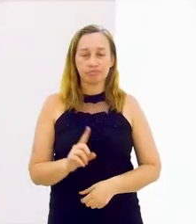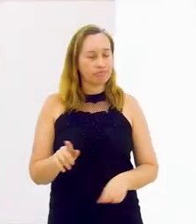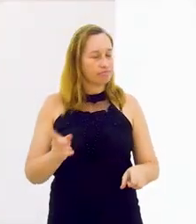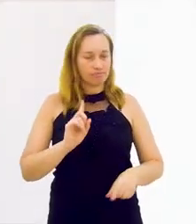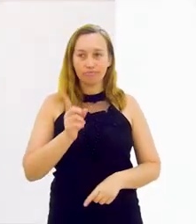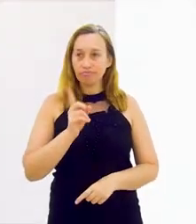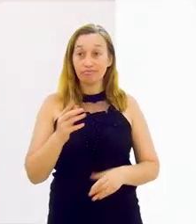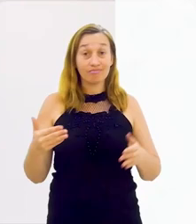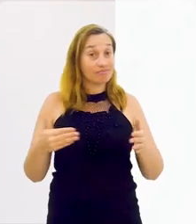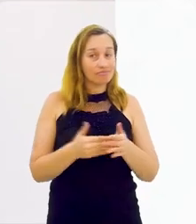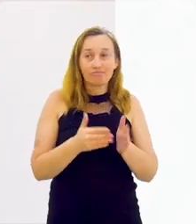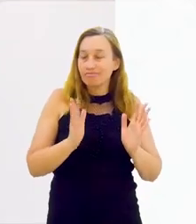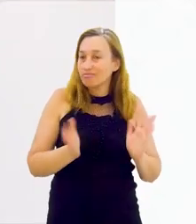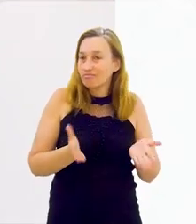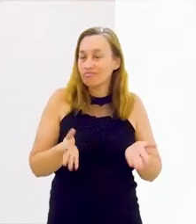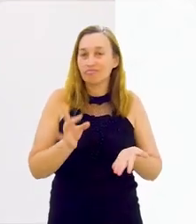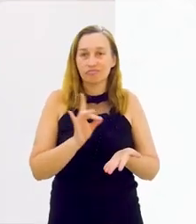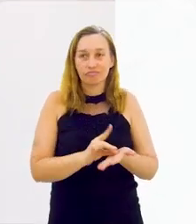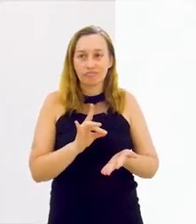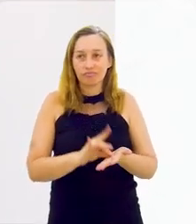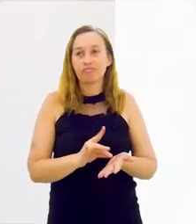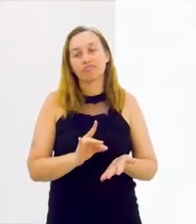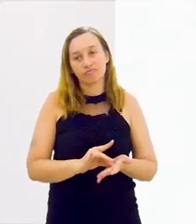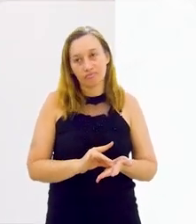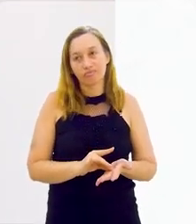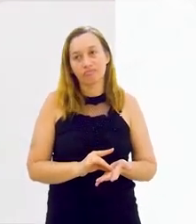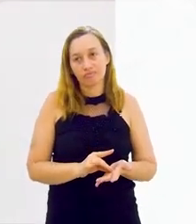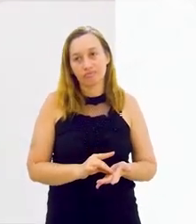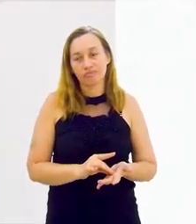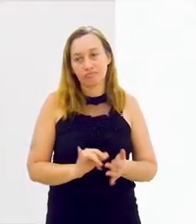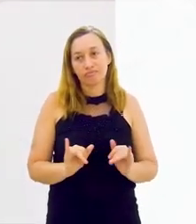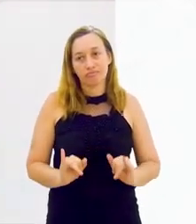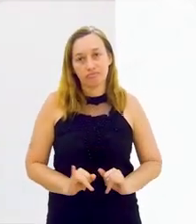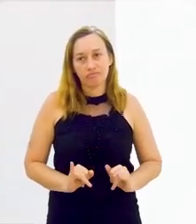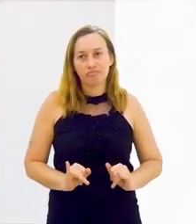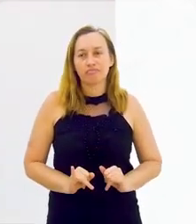é tabu, tabu até hoje, na verdade, assim,